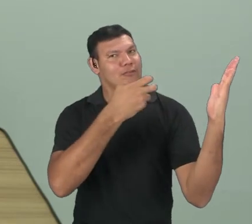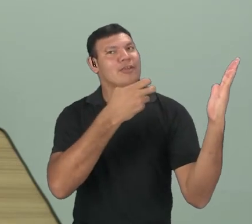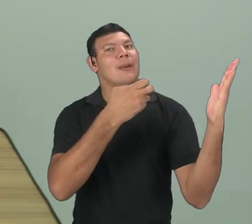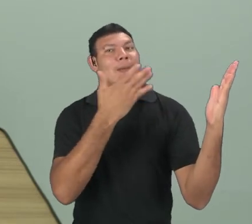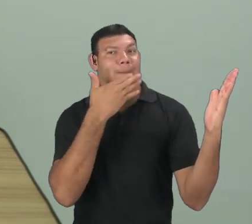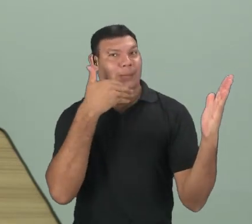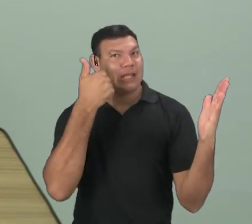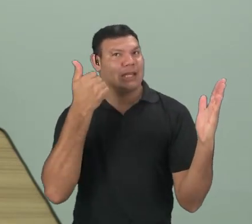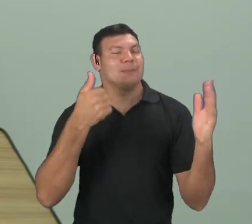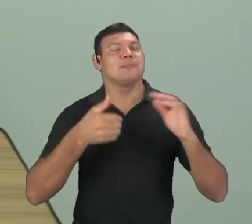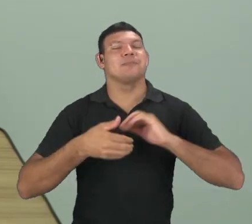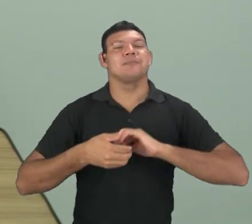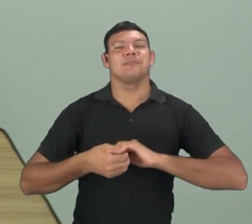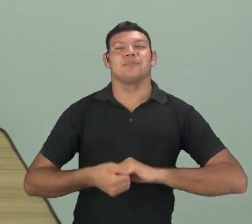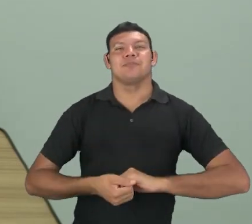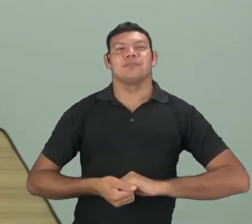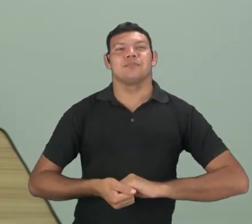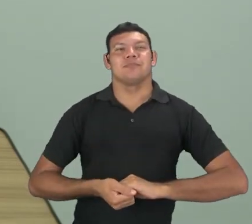né?